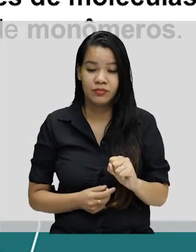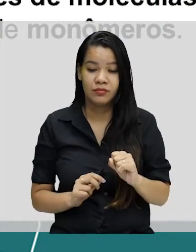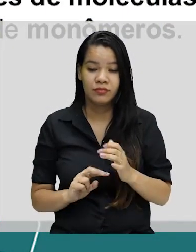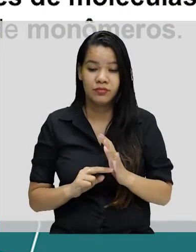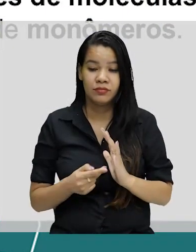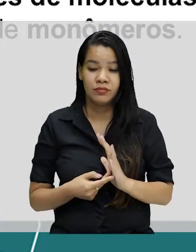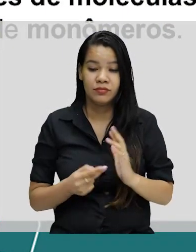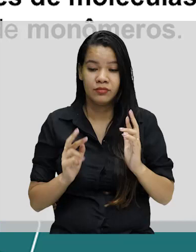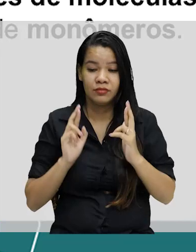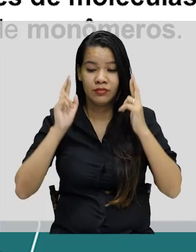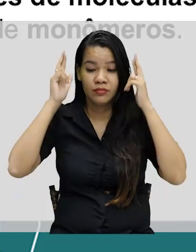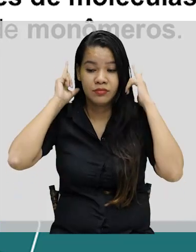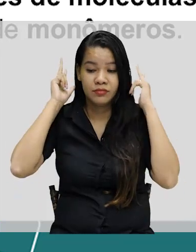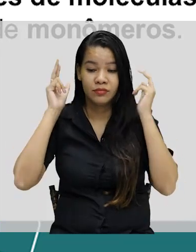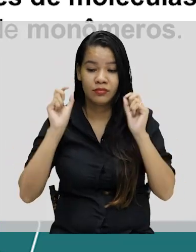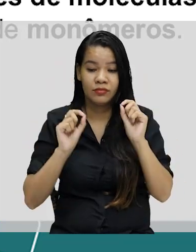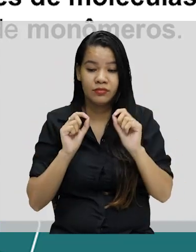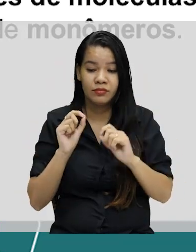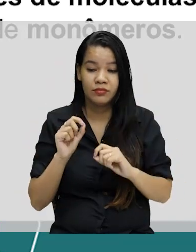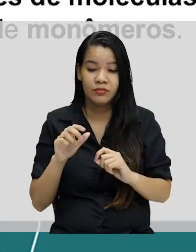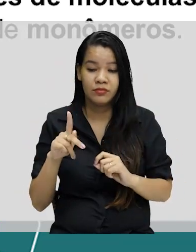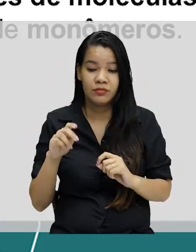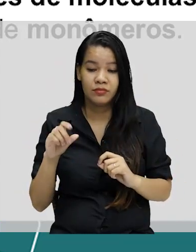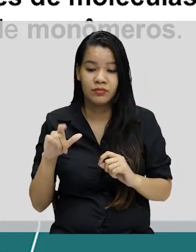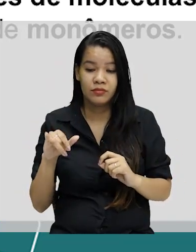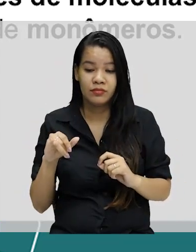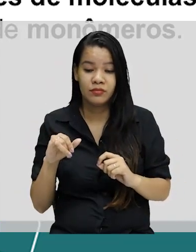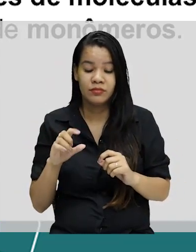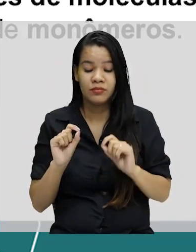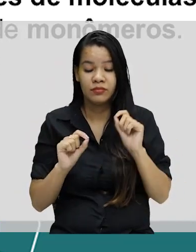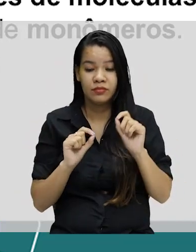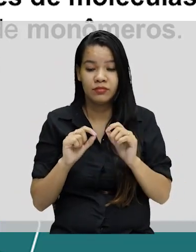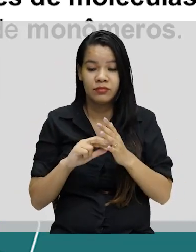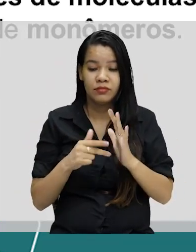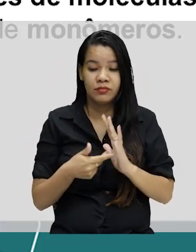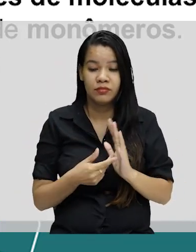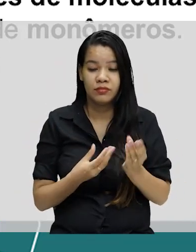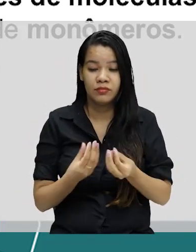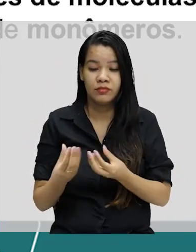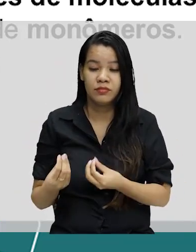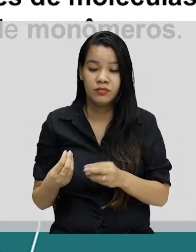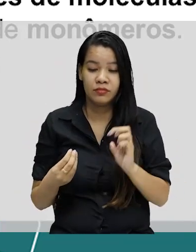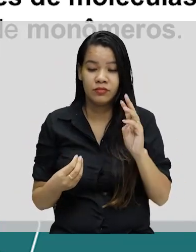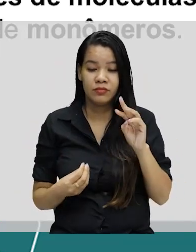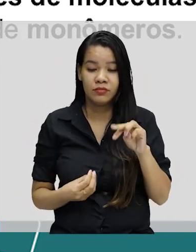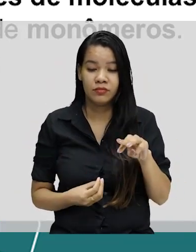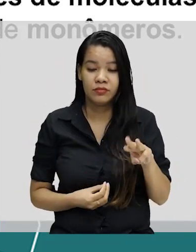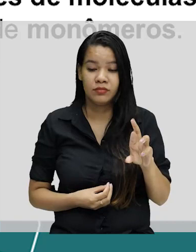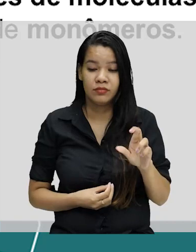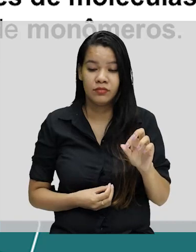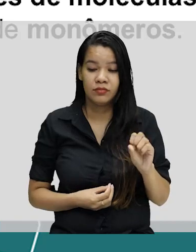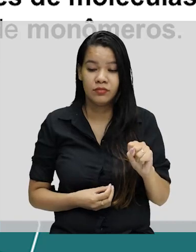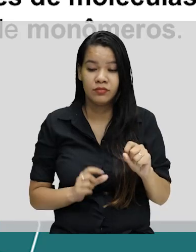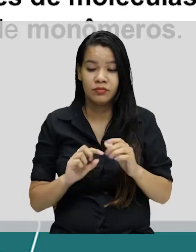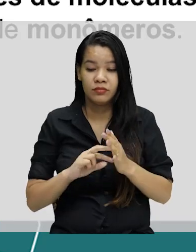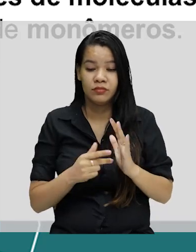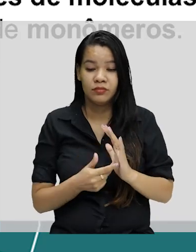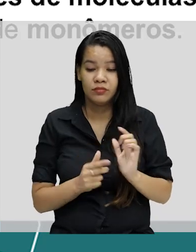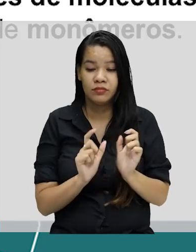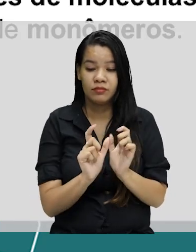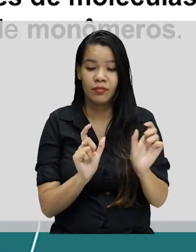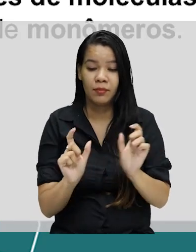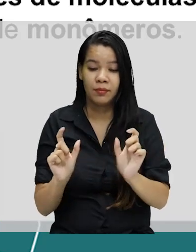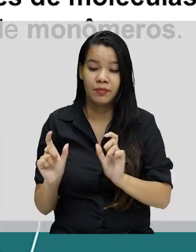significa muitas, e meros quer dizer partes, né? Muitas partes. Isso porque as macromoléculas